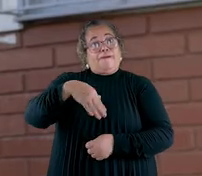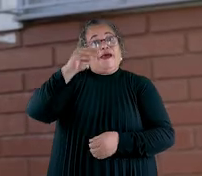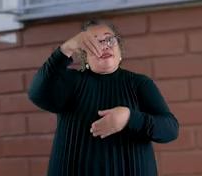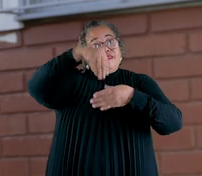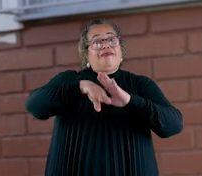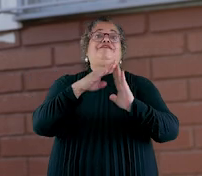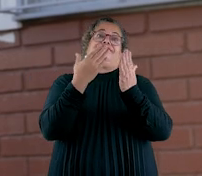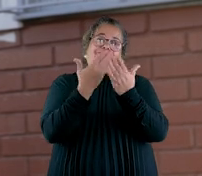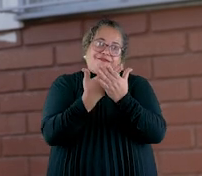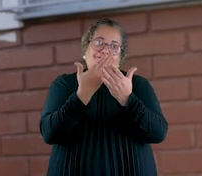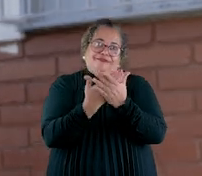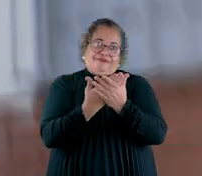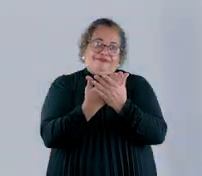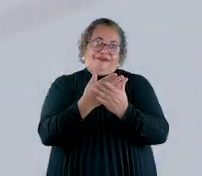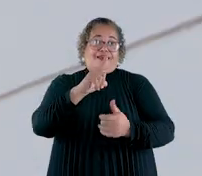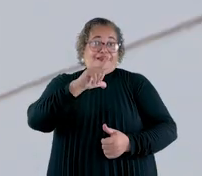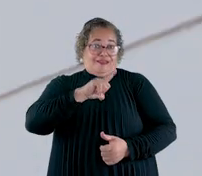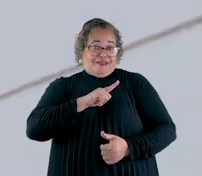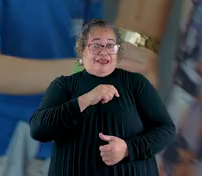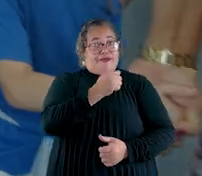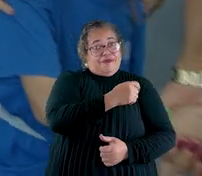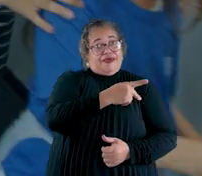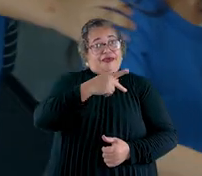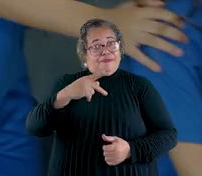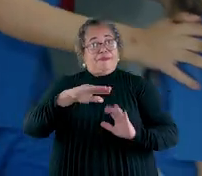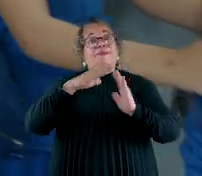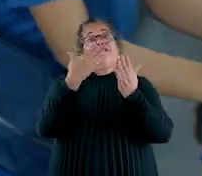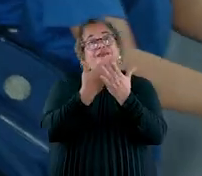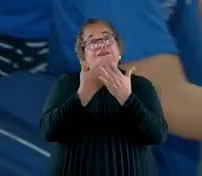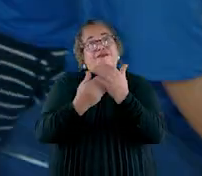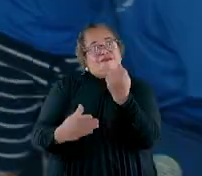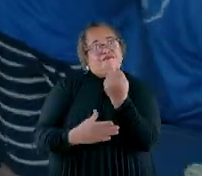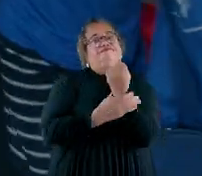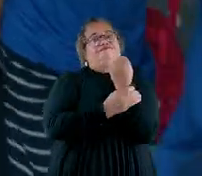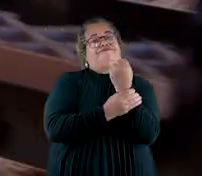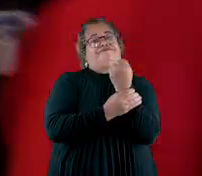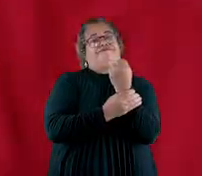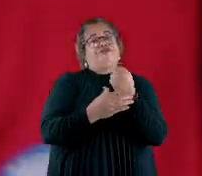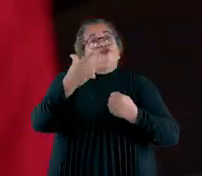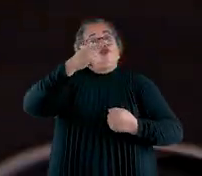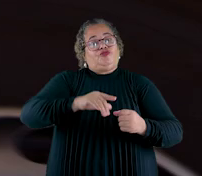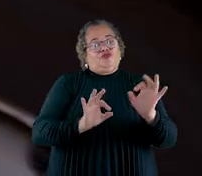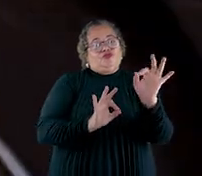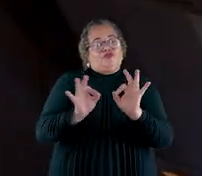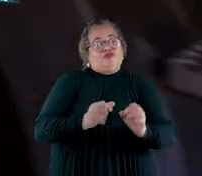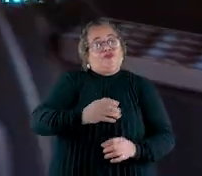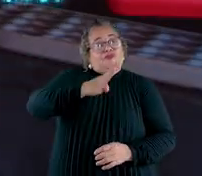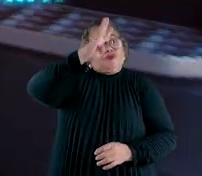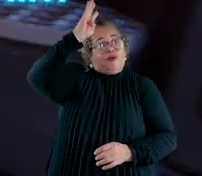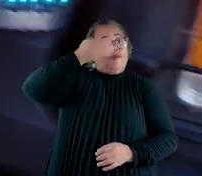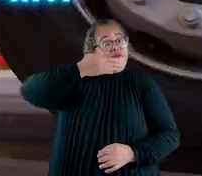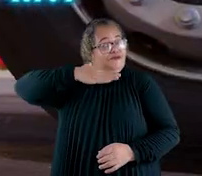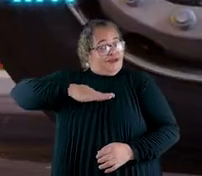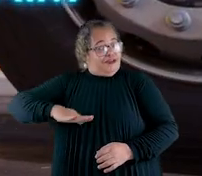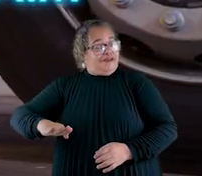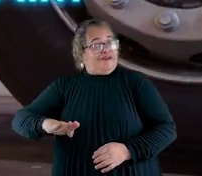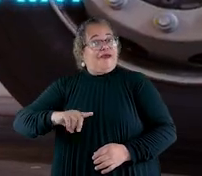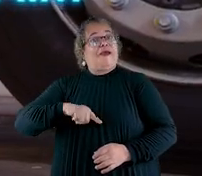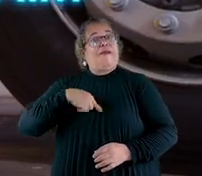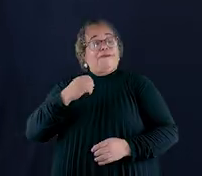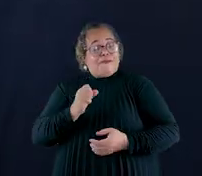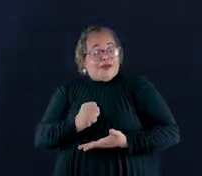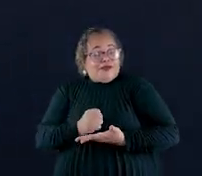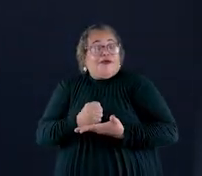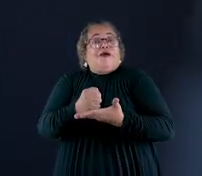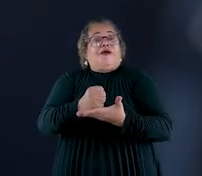câmeras, sendo mais de 2 mil delas de escola. Tem o aplicativo Escola Protegida. Retomou o programa de bombeiro mirim pra gente